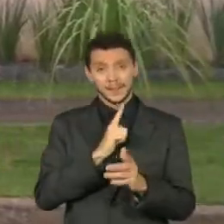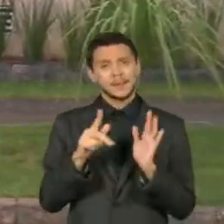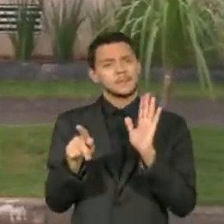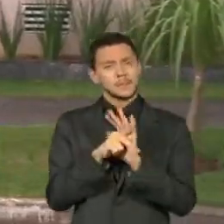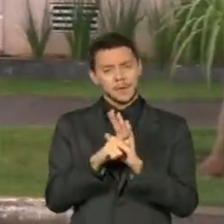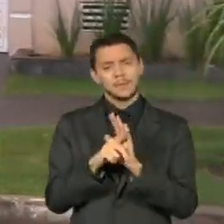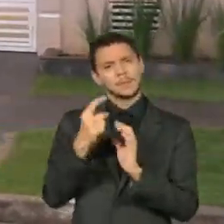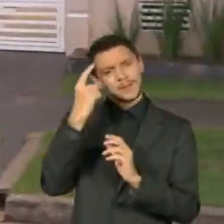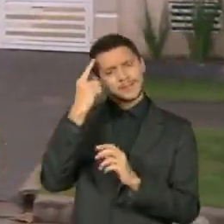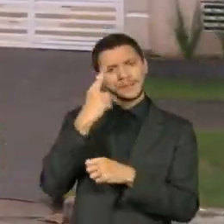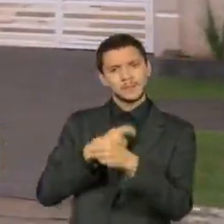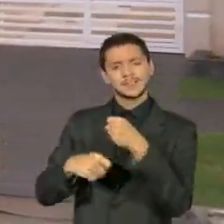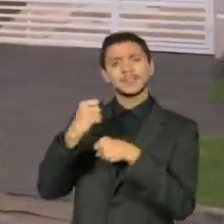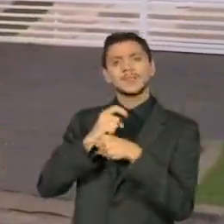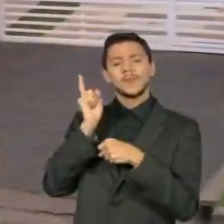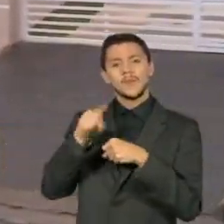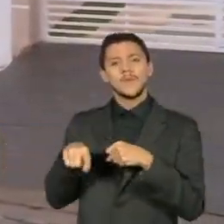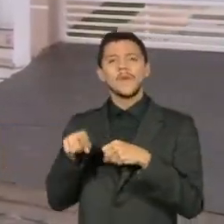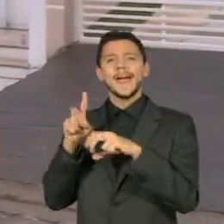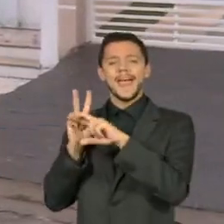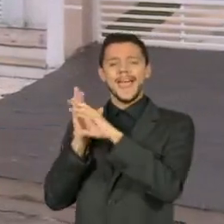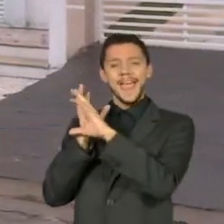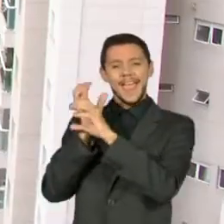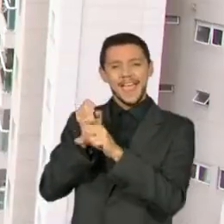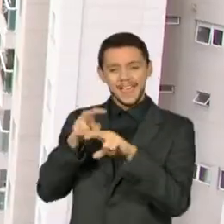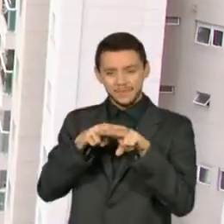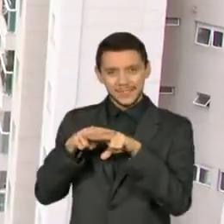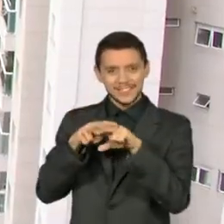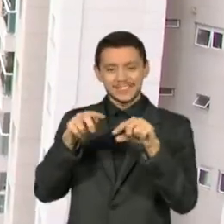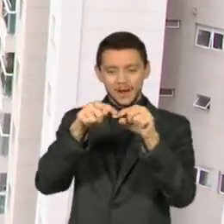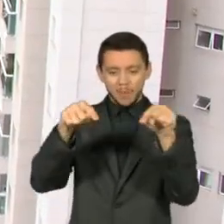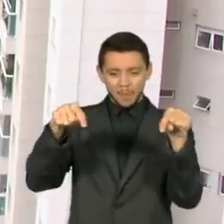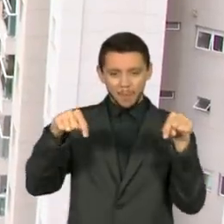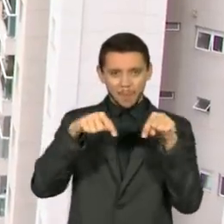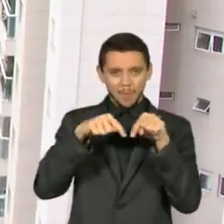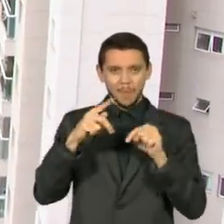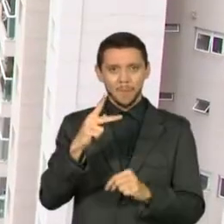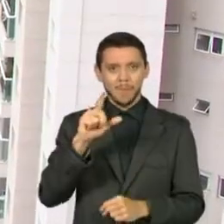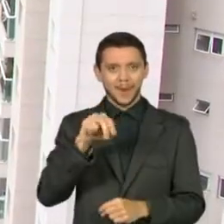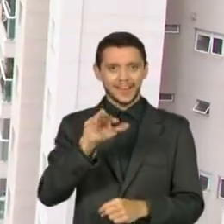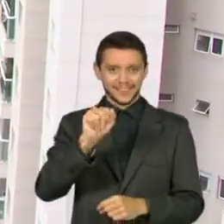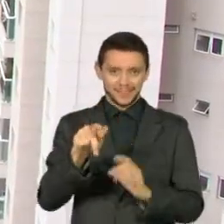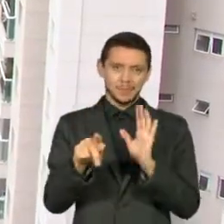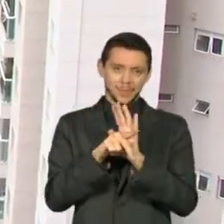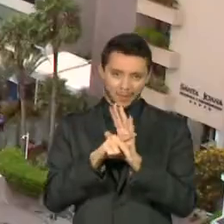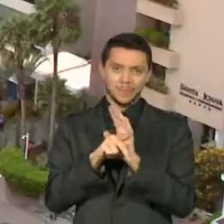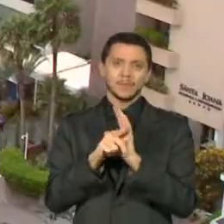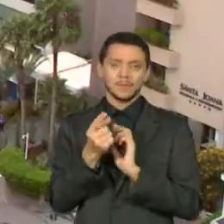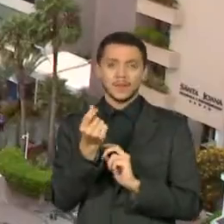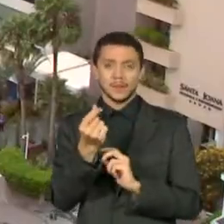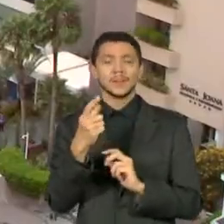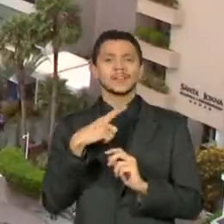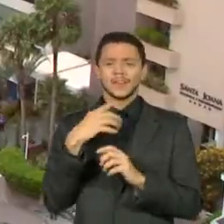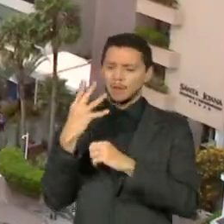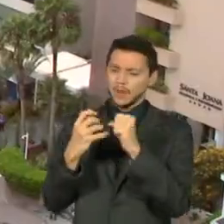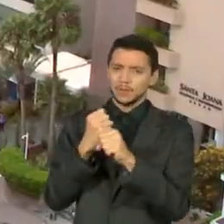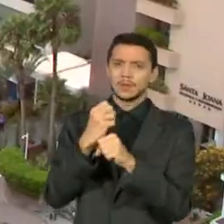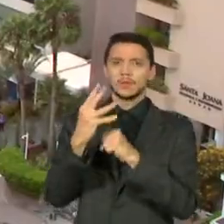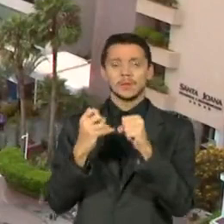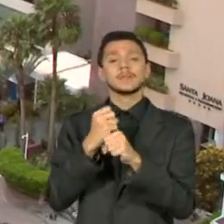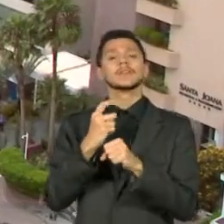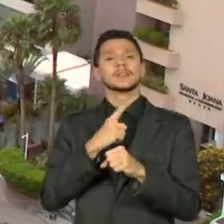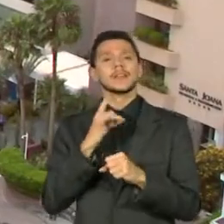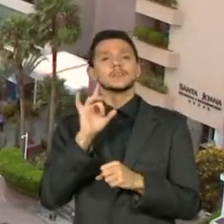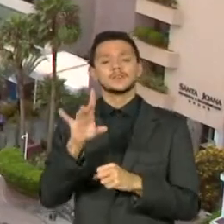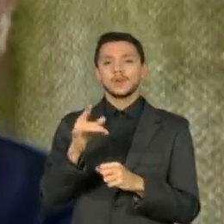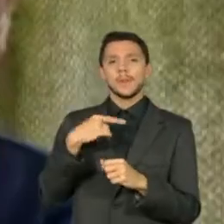de revisão da planta genérica de valores, que deve ocorrer a cada 4 anos por determinação legal para corrigir distorções nos